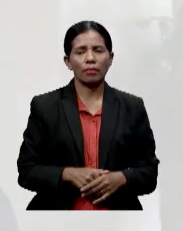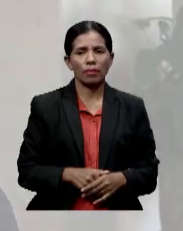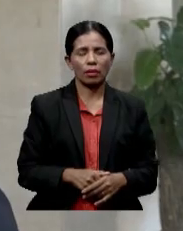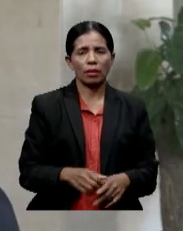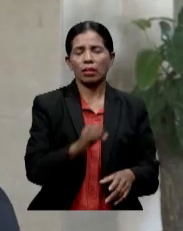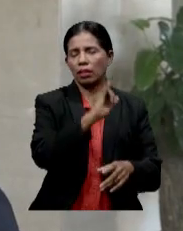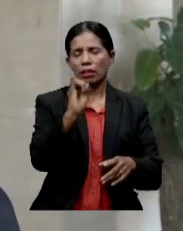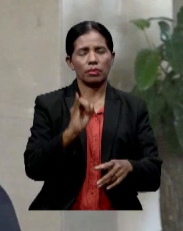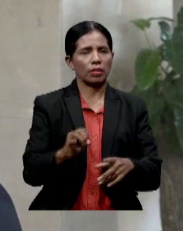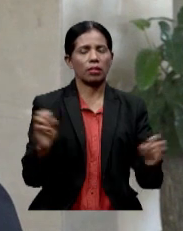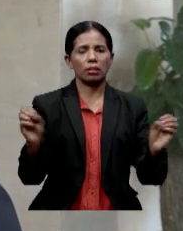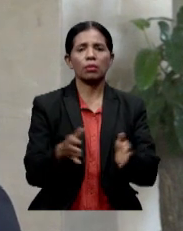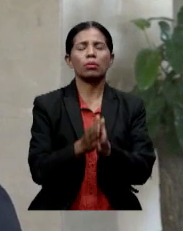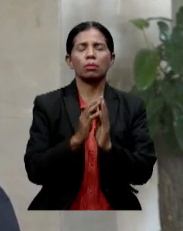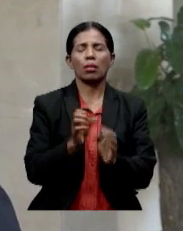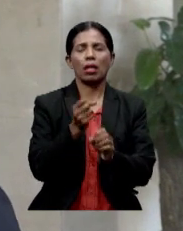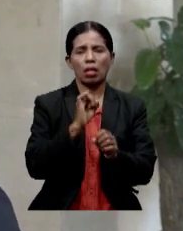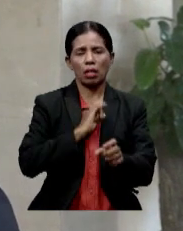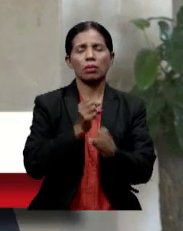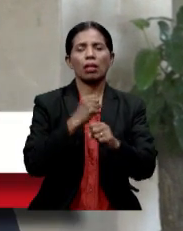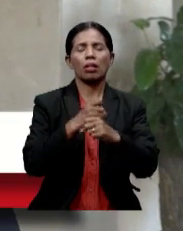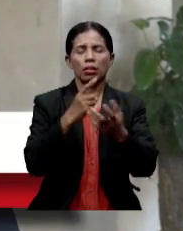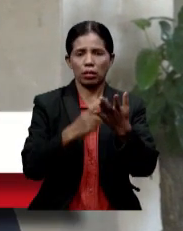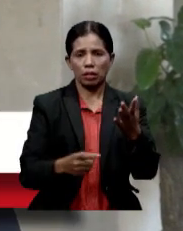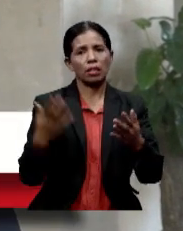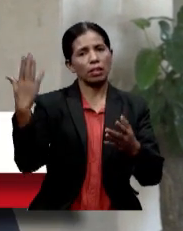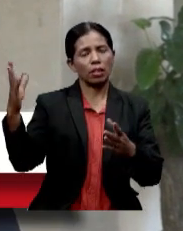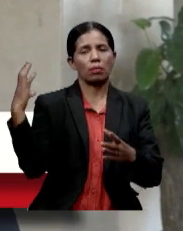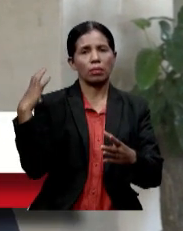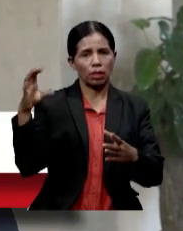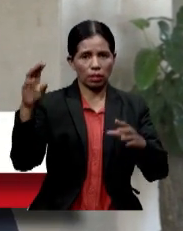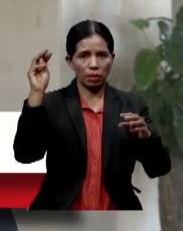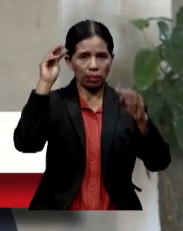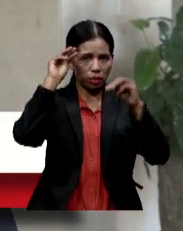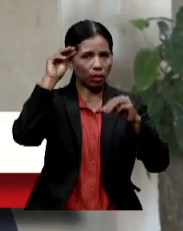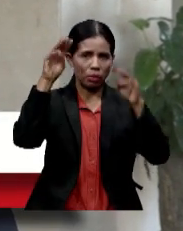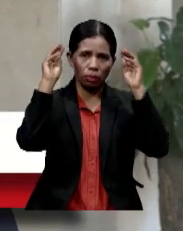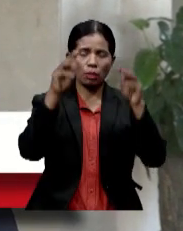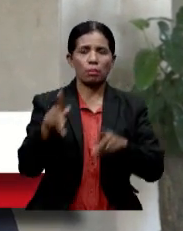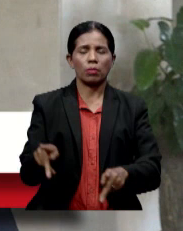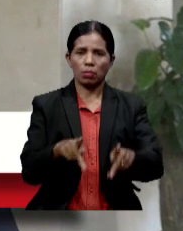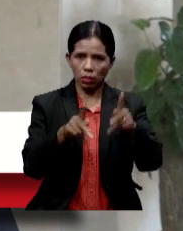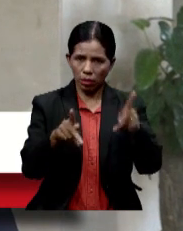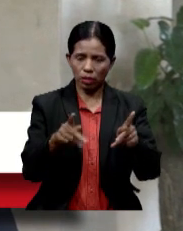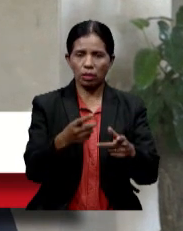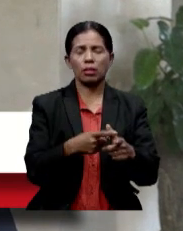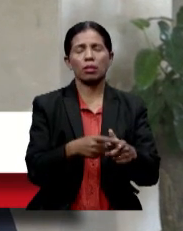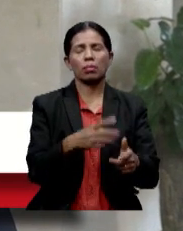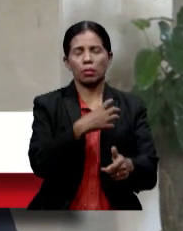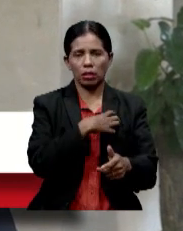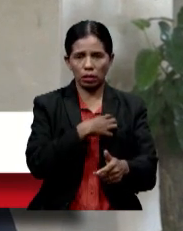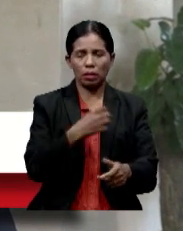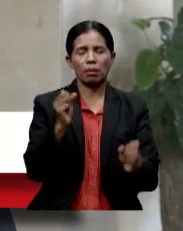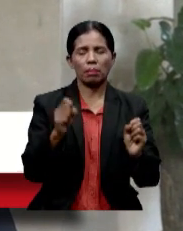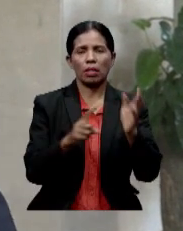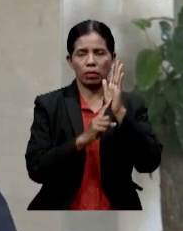agora é que acontece é Ministério Público, né, nebe que é foto tela ba polisi sira prat promisi kono gotra